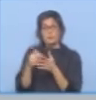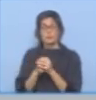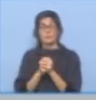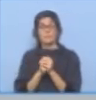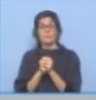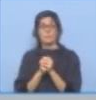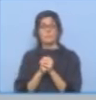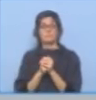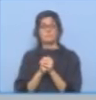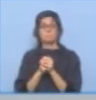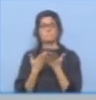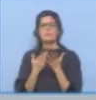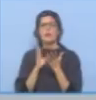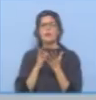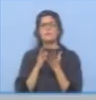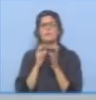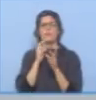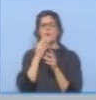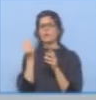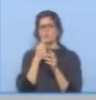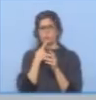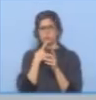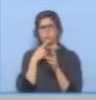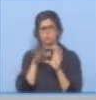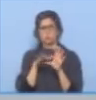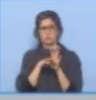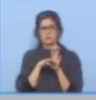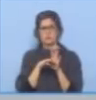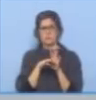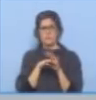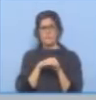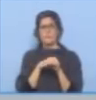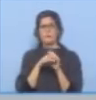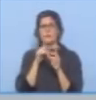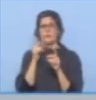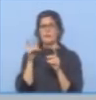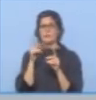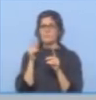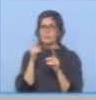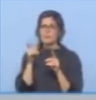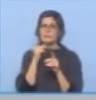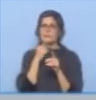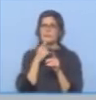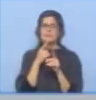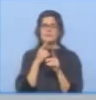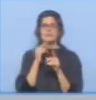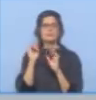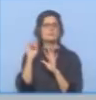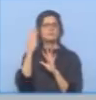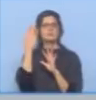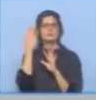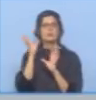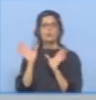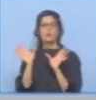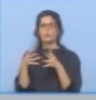a muitos jovens que já participaram na Jornada Mundial da Juventude, elegem como momento principal, ou como um dos momentos principais, esse encontro do grupo de